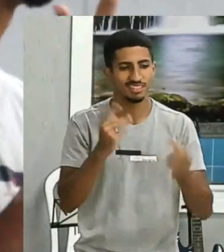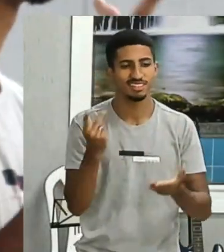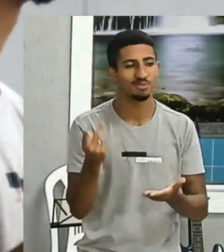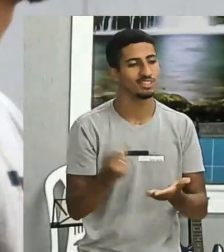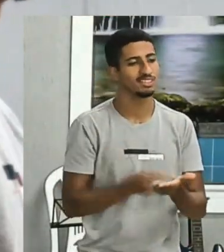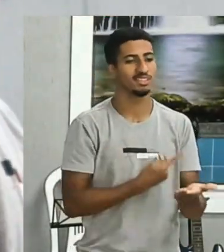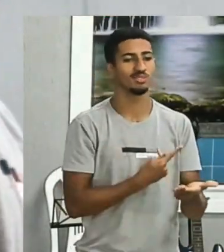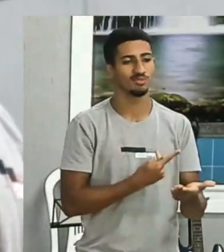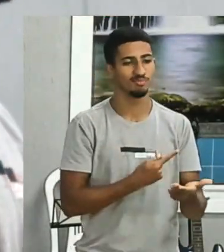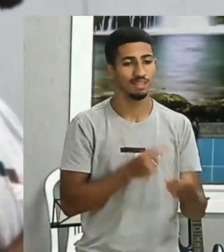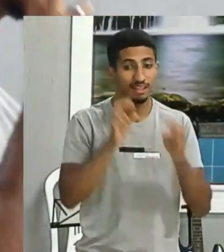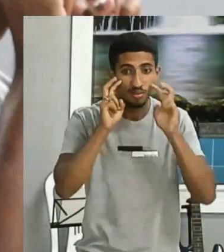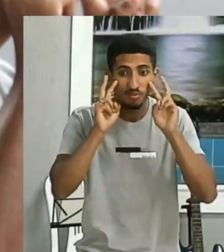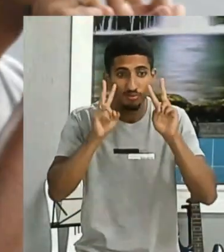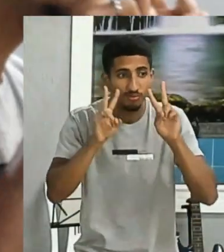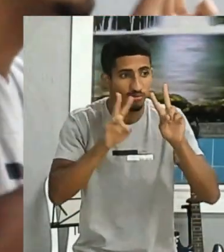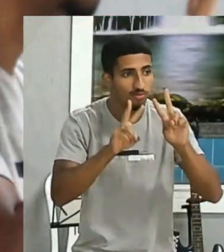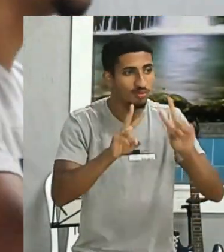igreja.